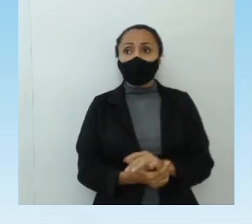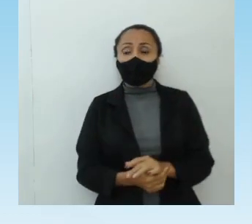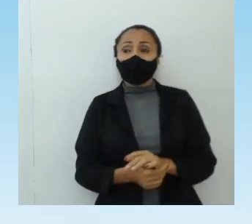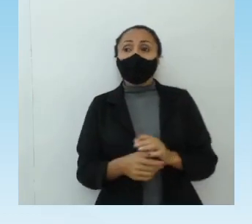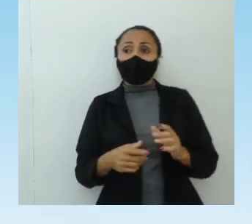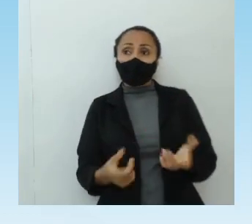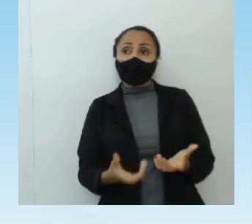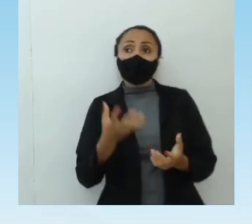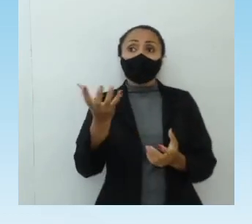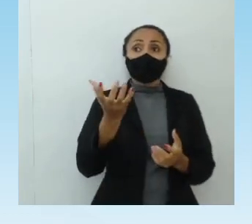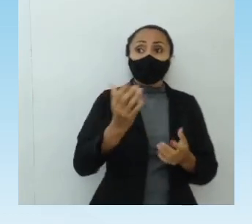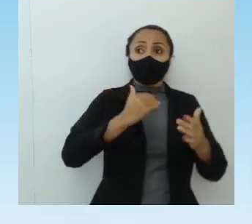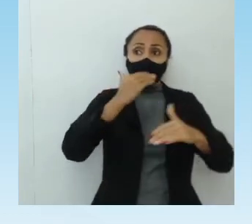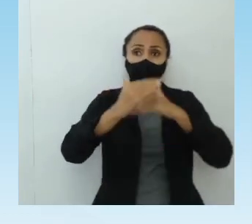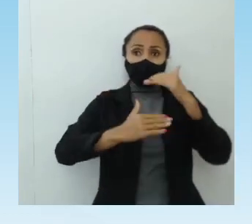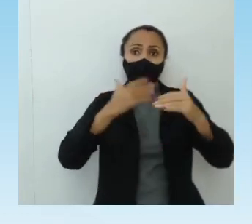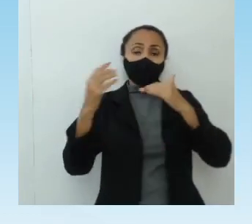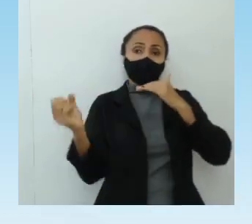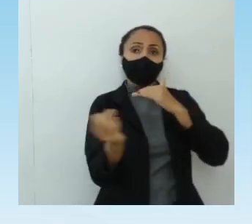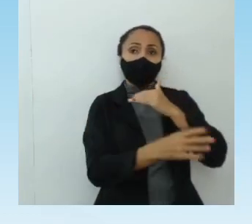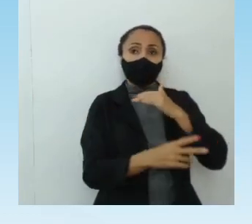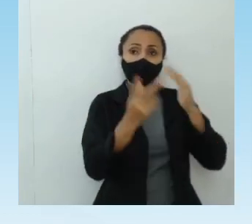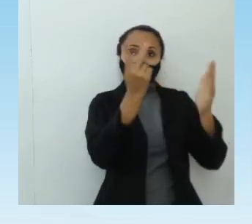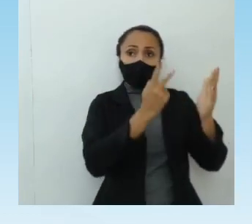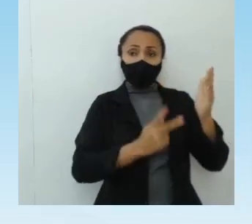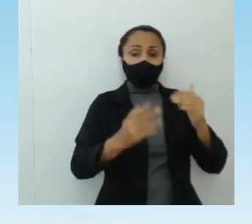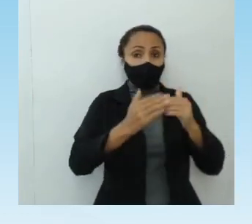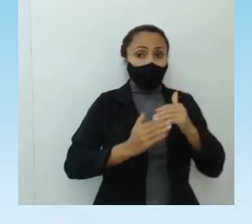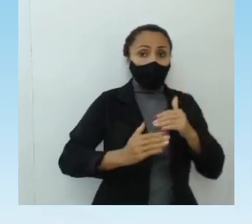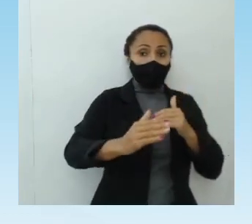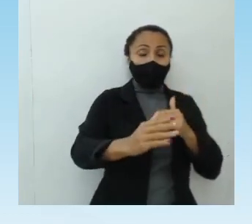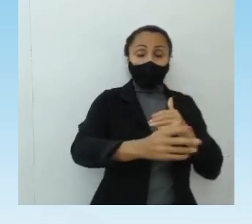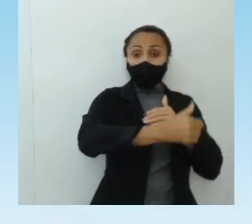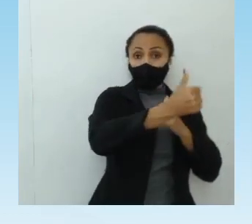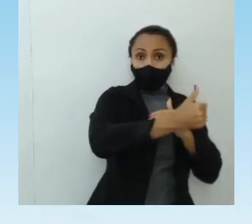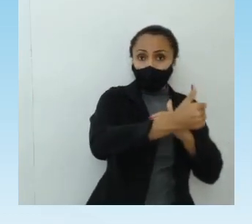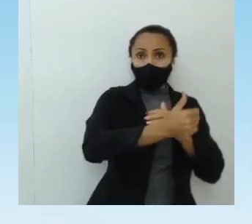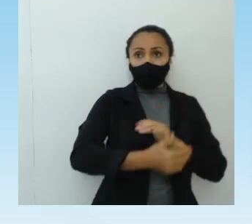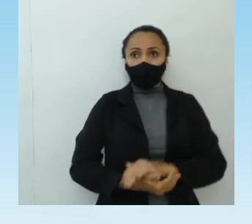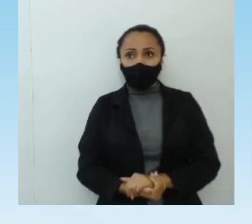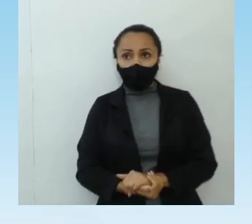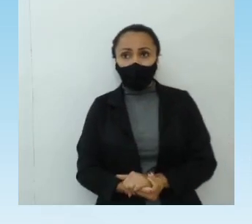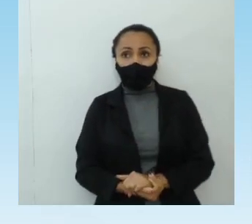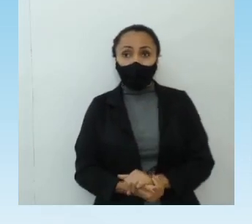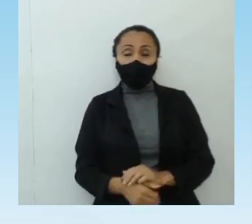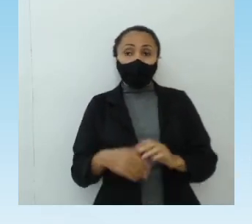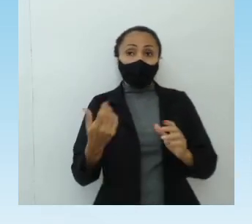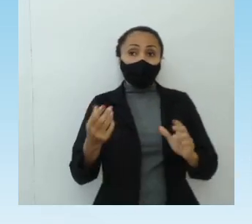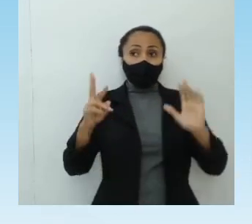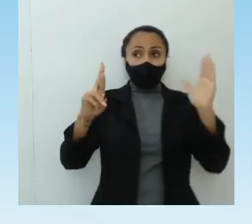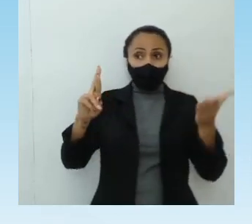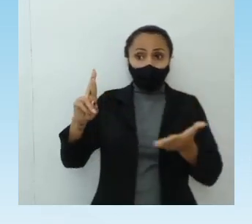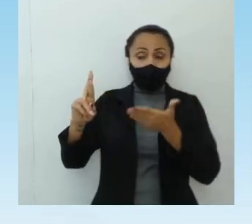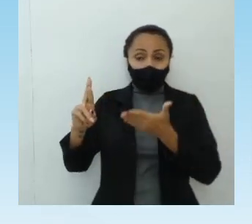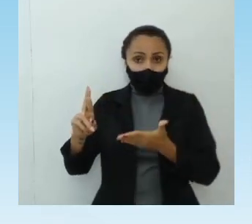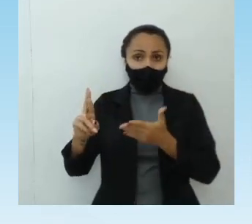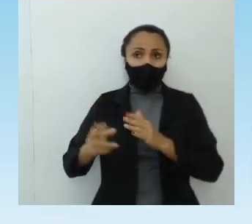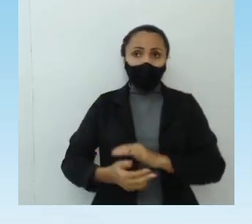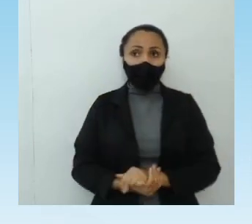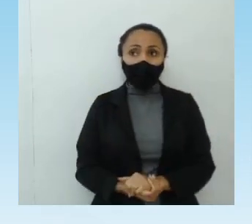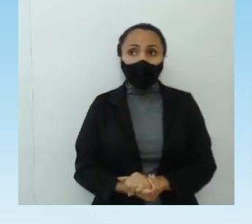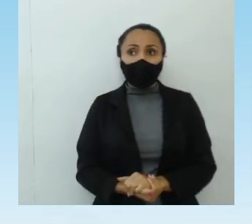Deseja-se construir uma nova figura a partir da original, tá? A nova figura deve ser representada,